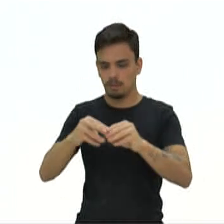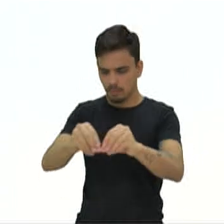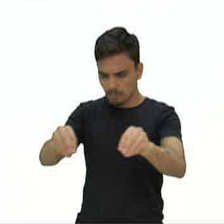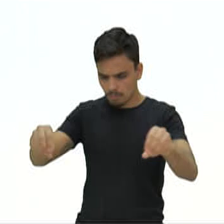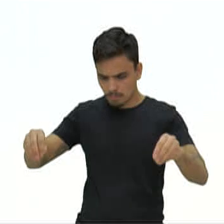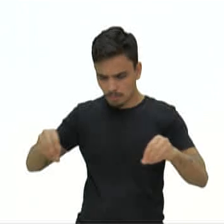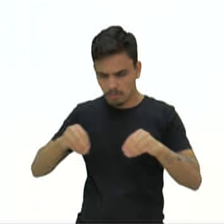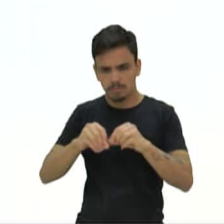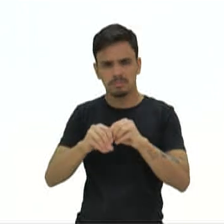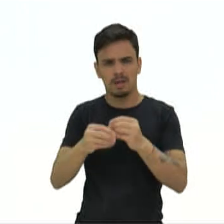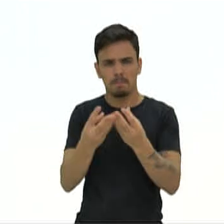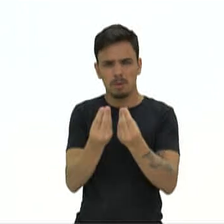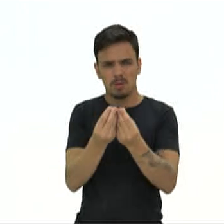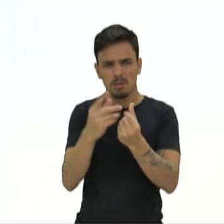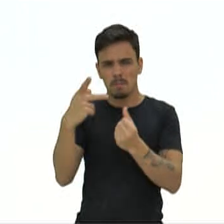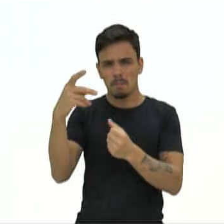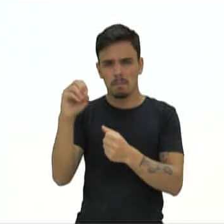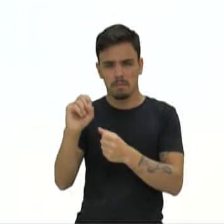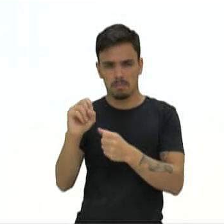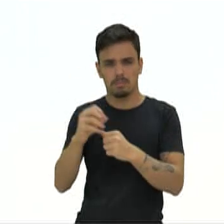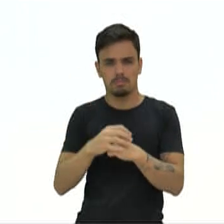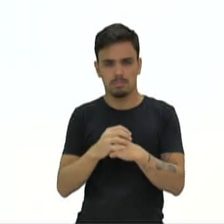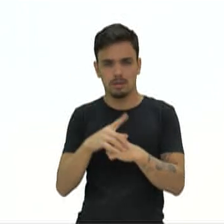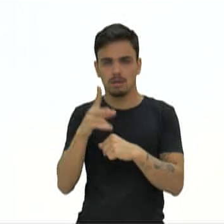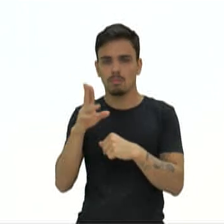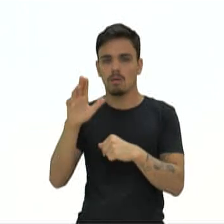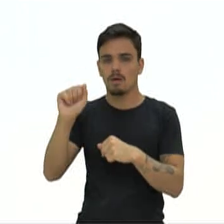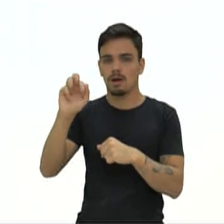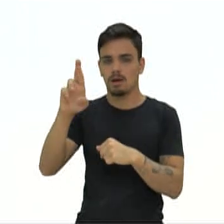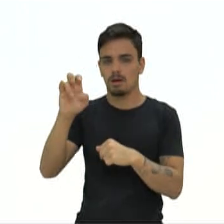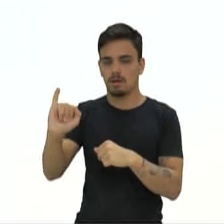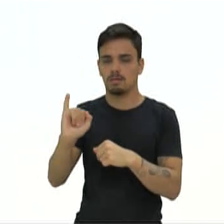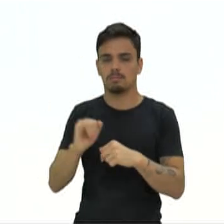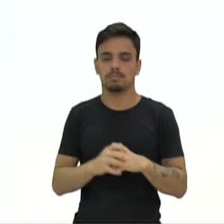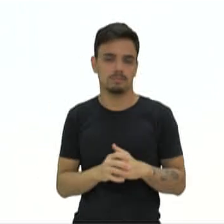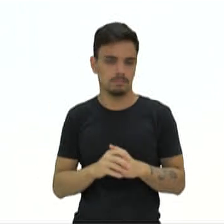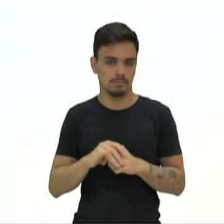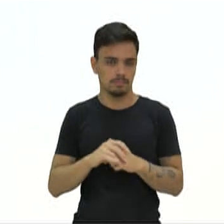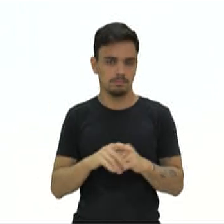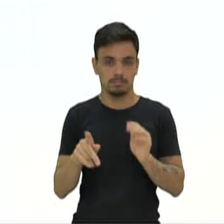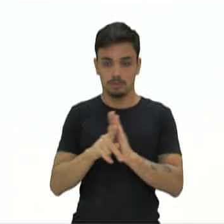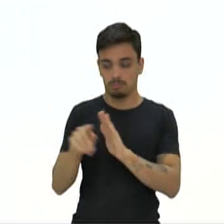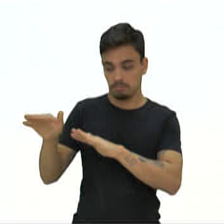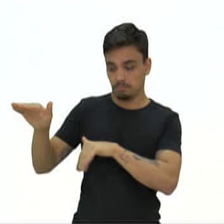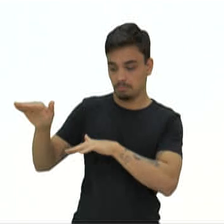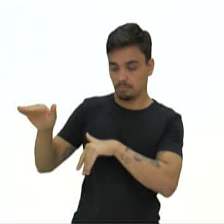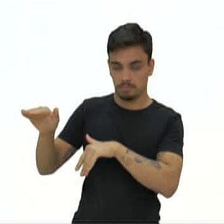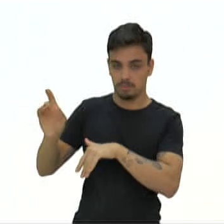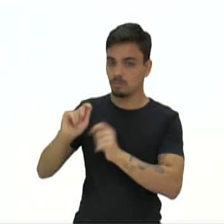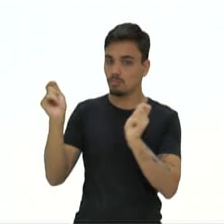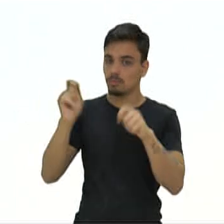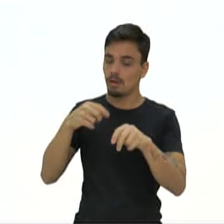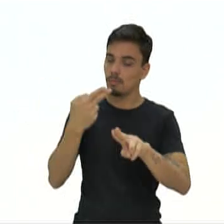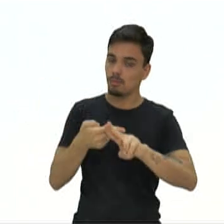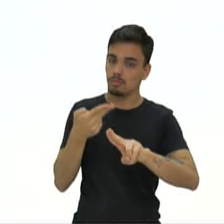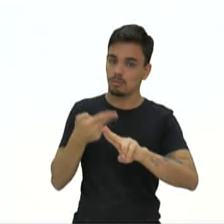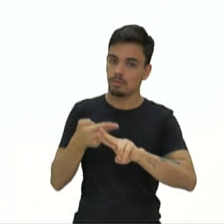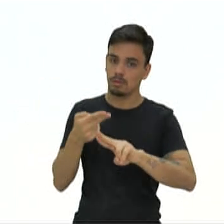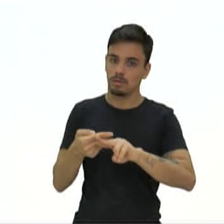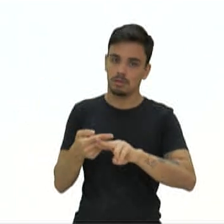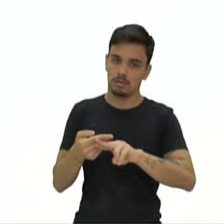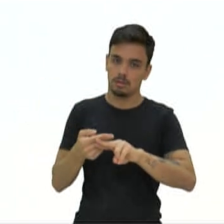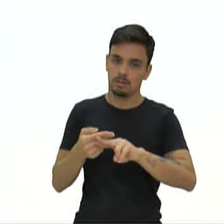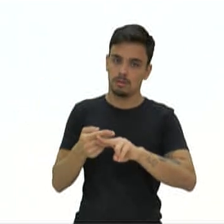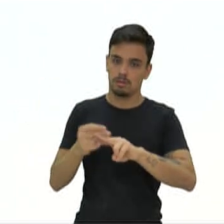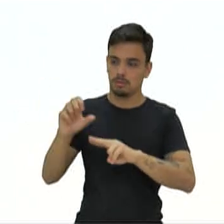pegar esse solo, ele é como pegar a areia de uma praia. Não serve para, por exemplo,